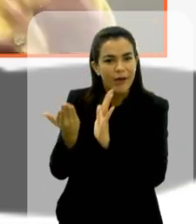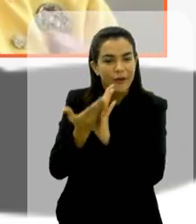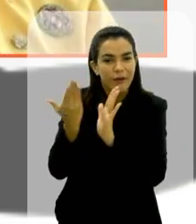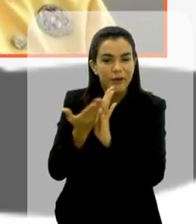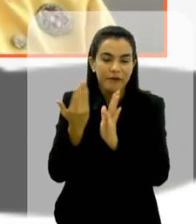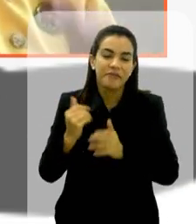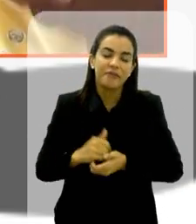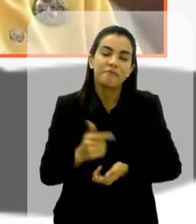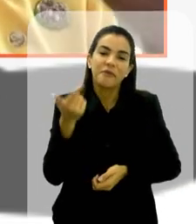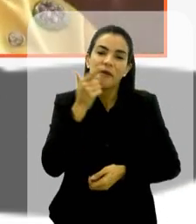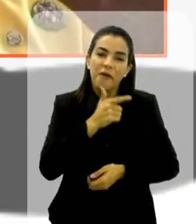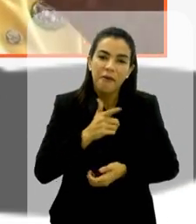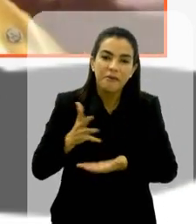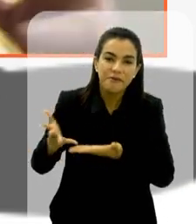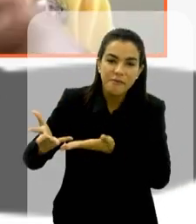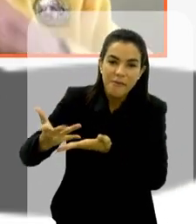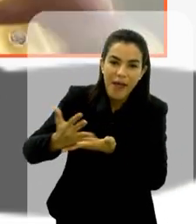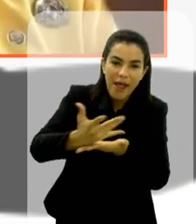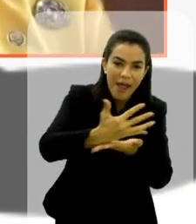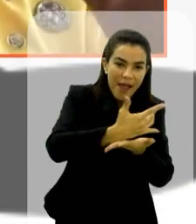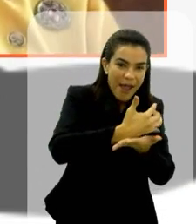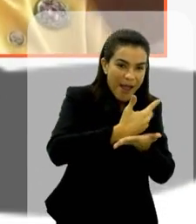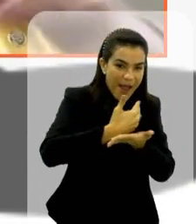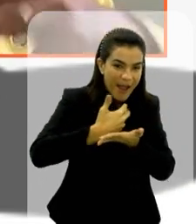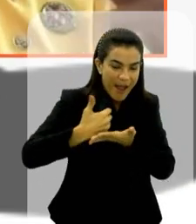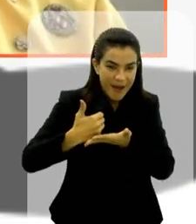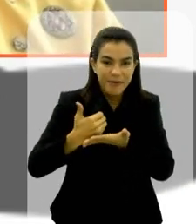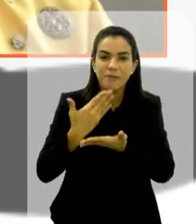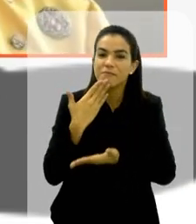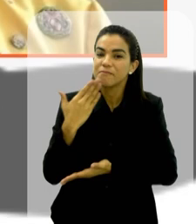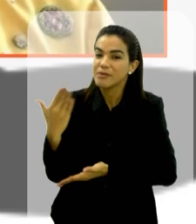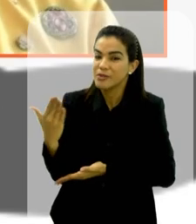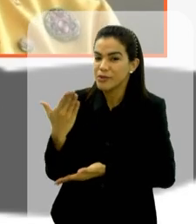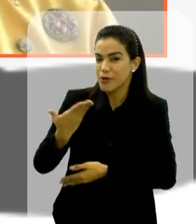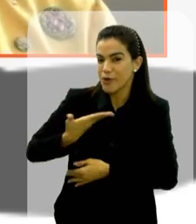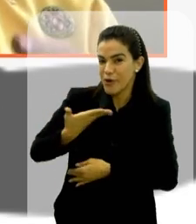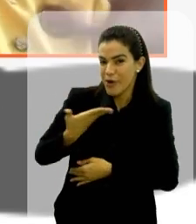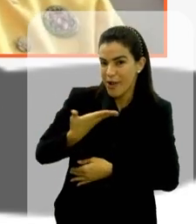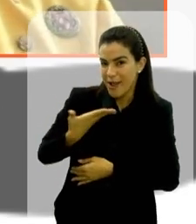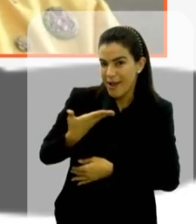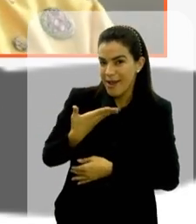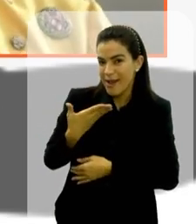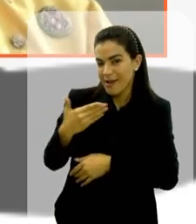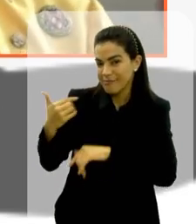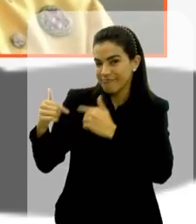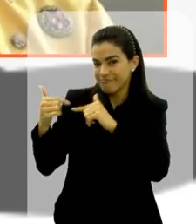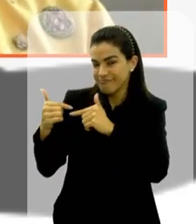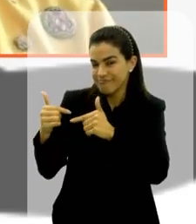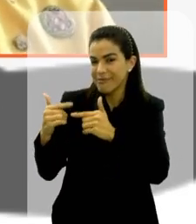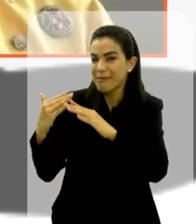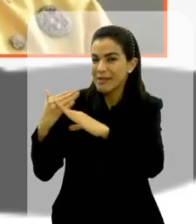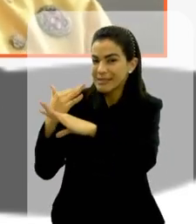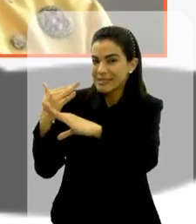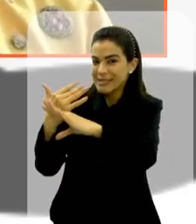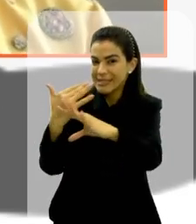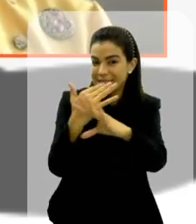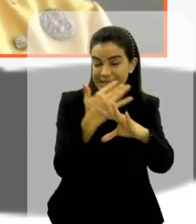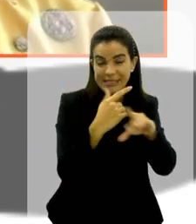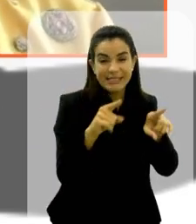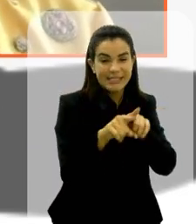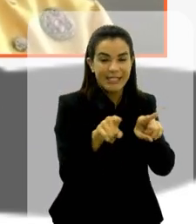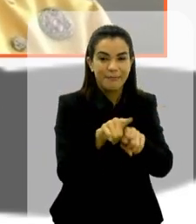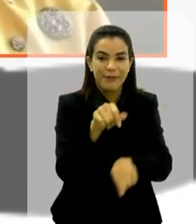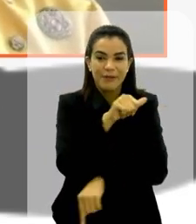faz um livro. Aí consegui juntar. Aí fiz um pedido aos meus colegas escrivães das cidades, inclusive do Rio de